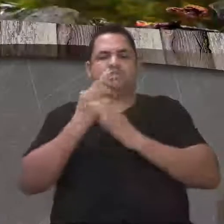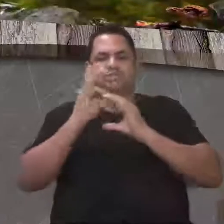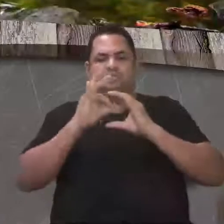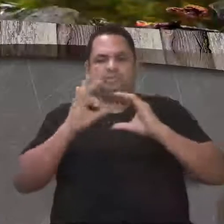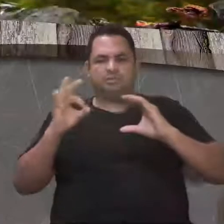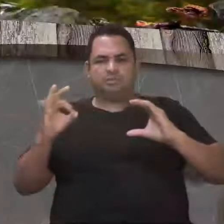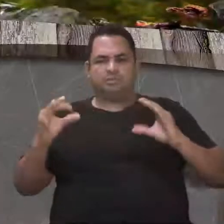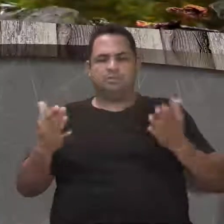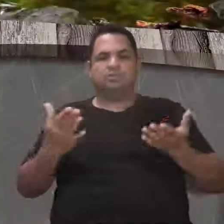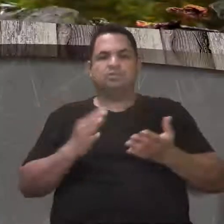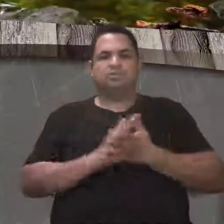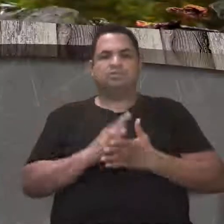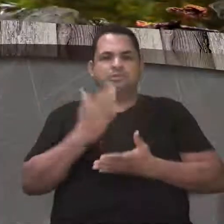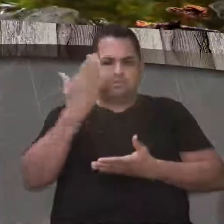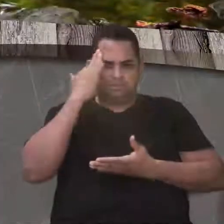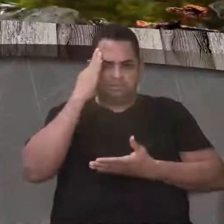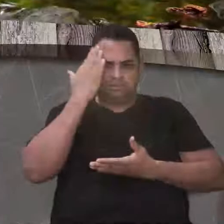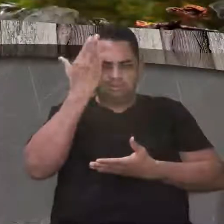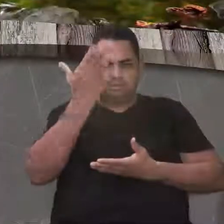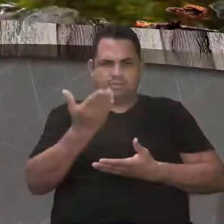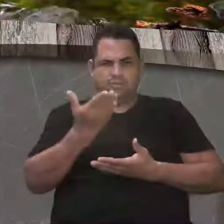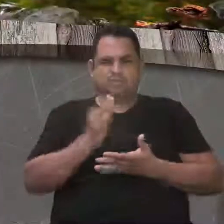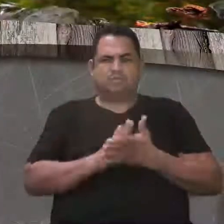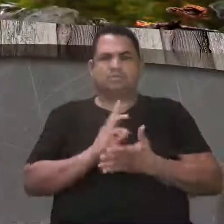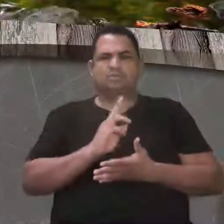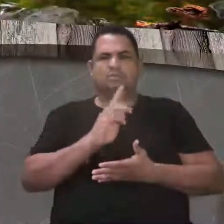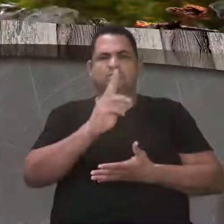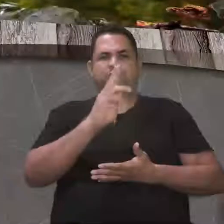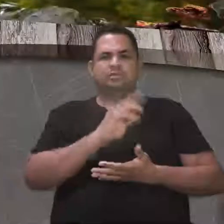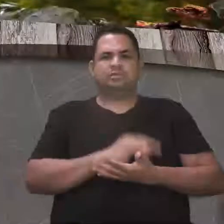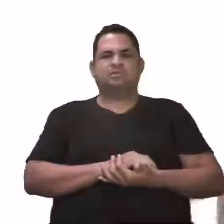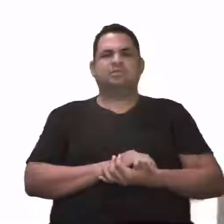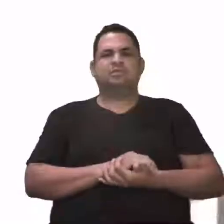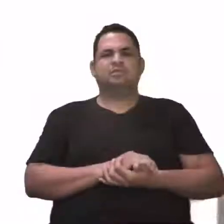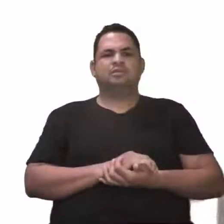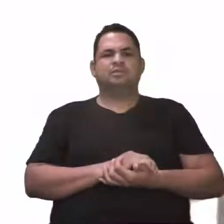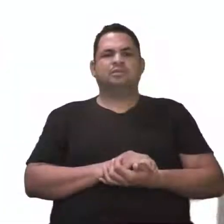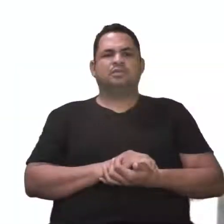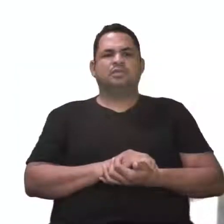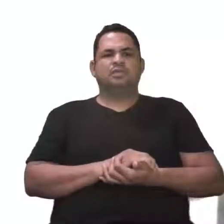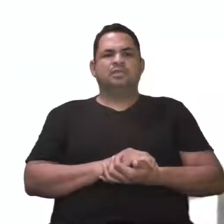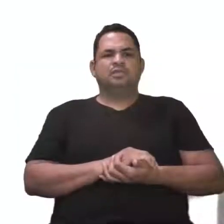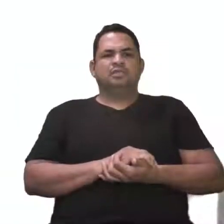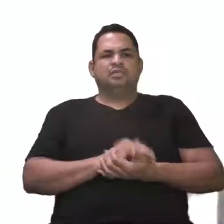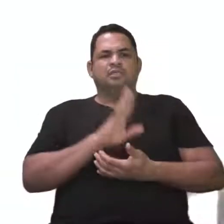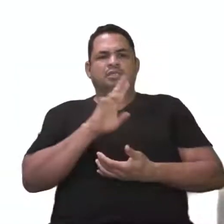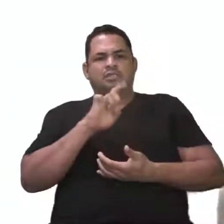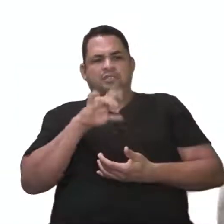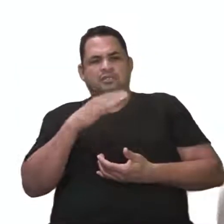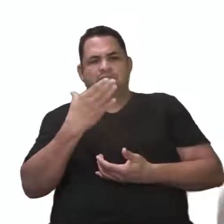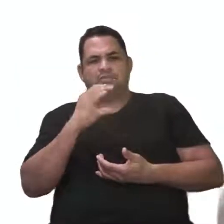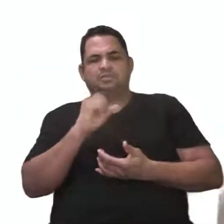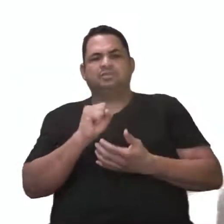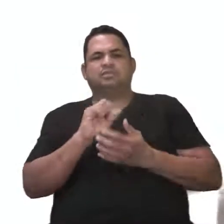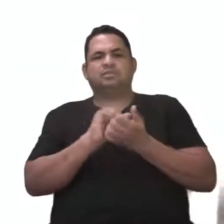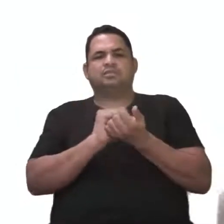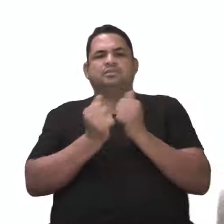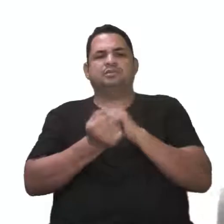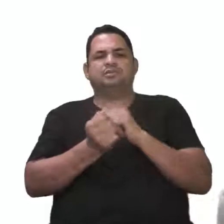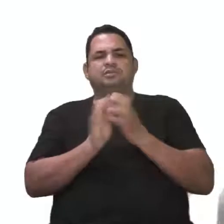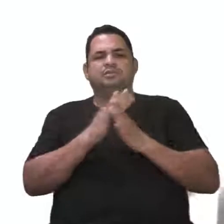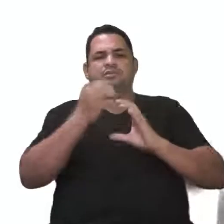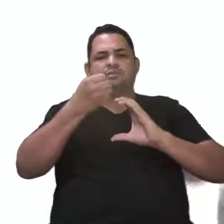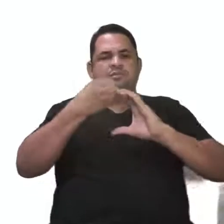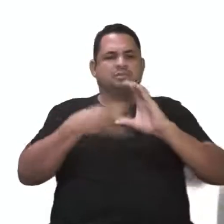embriológica. Deu a pegar? Vamos continuar? Olha lá. Irradiação adaptativa é o que, então?